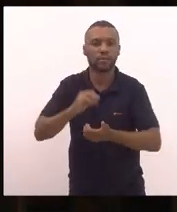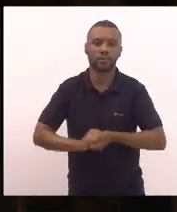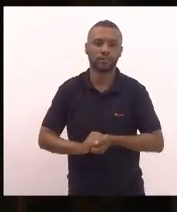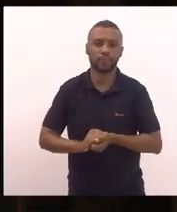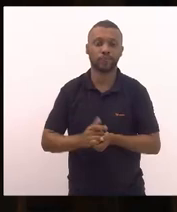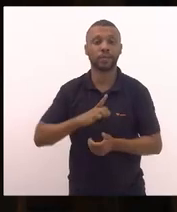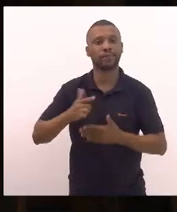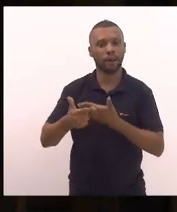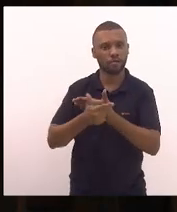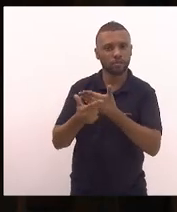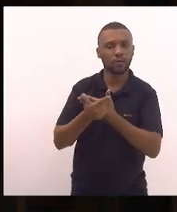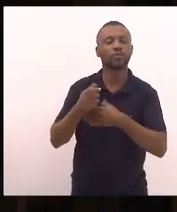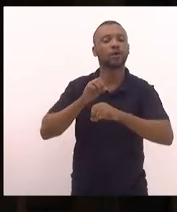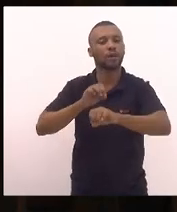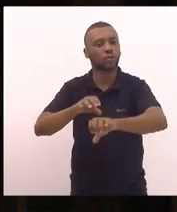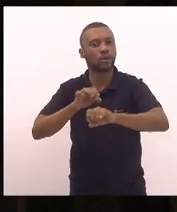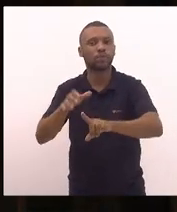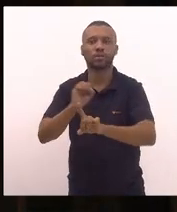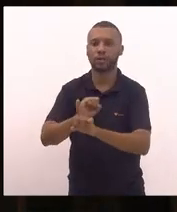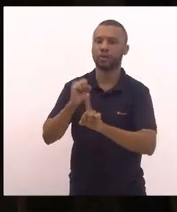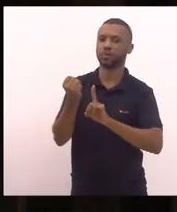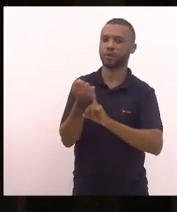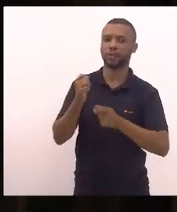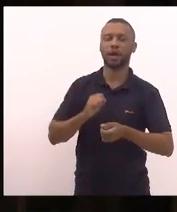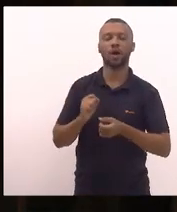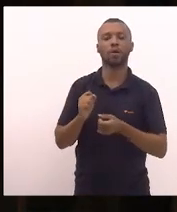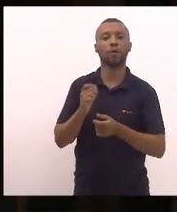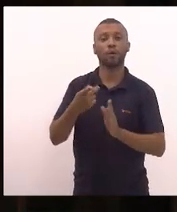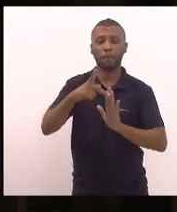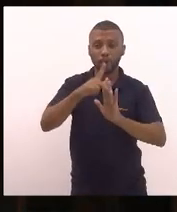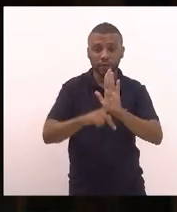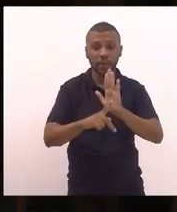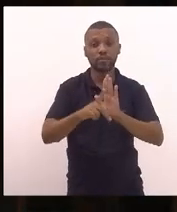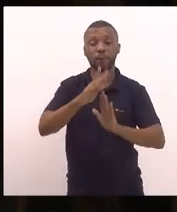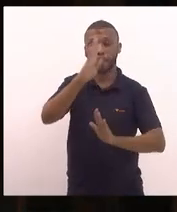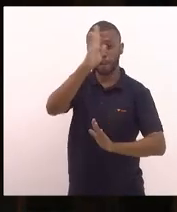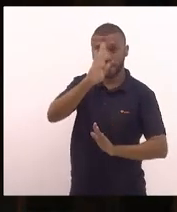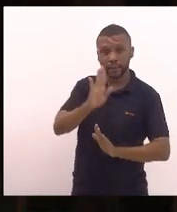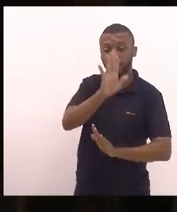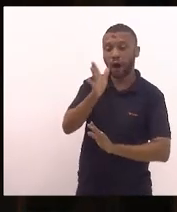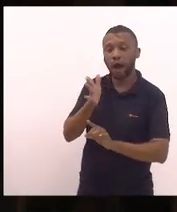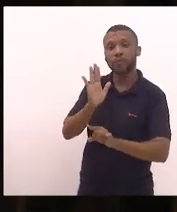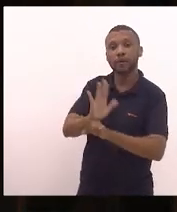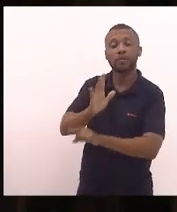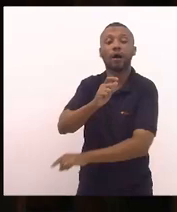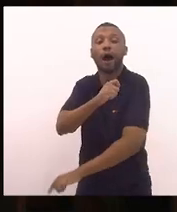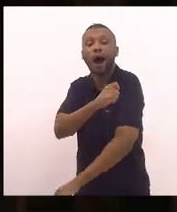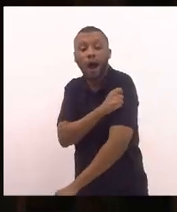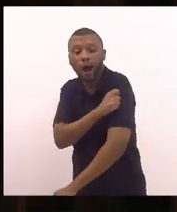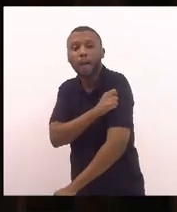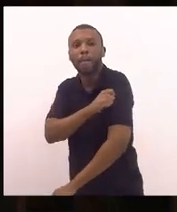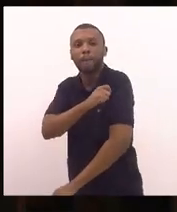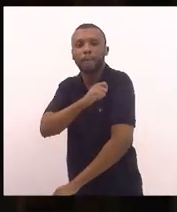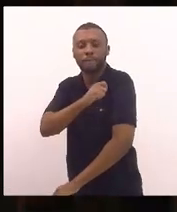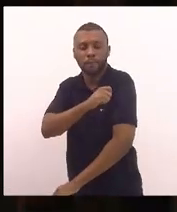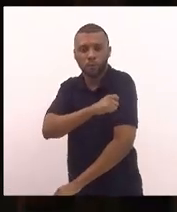Exerceu a função de educadora social e o Projeto Brasil, alfabetizando como professora.